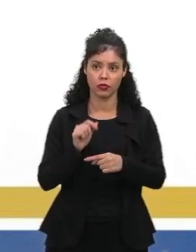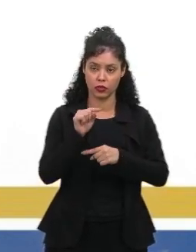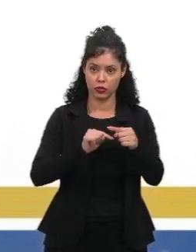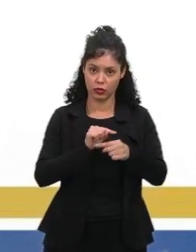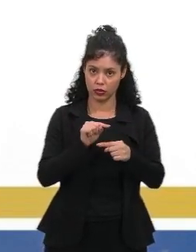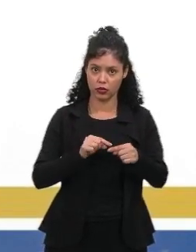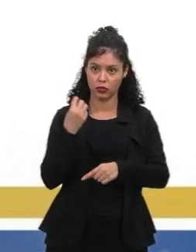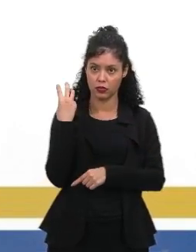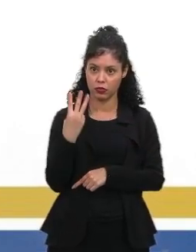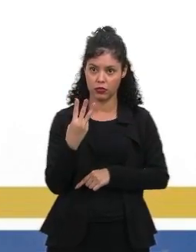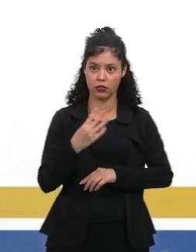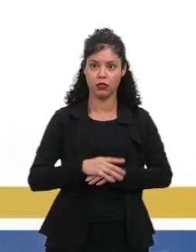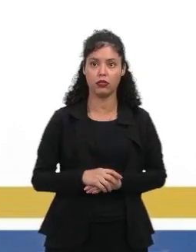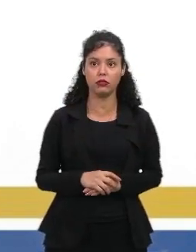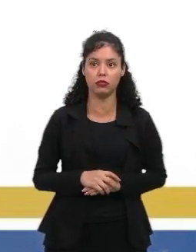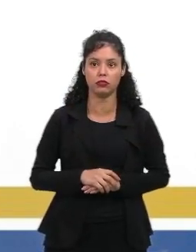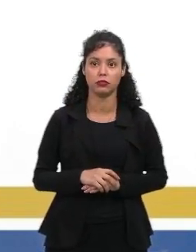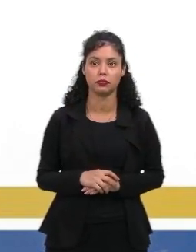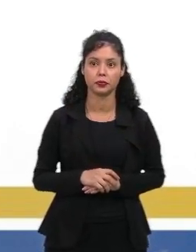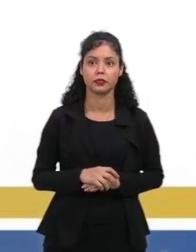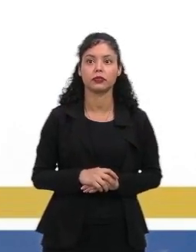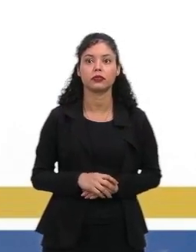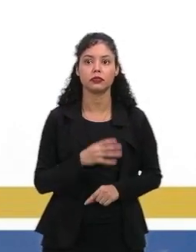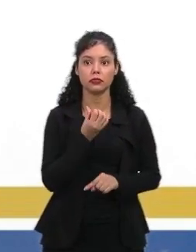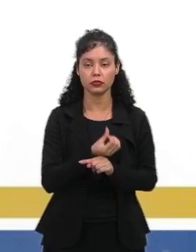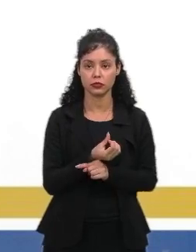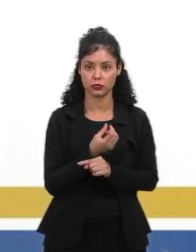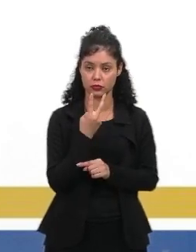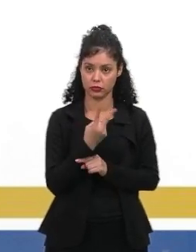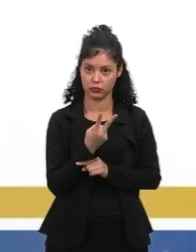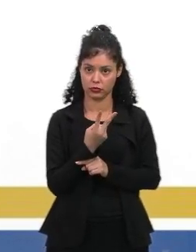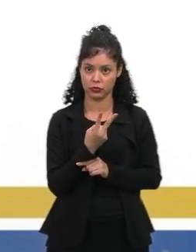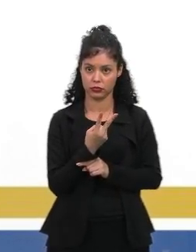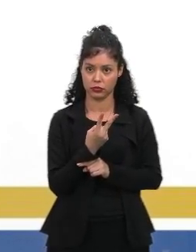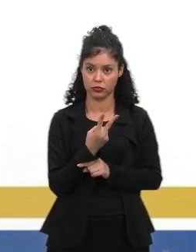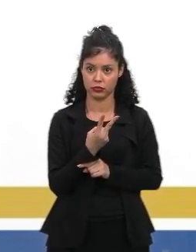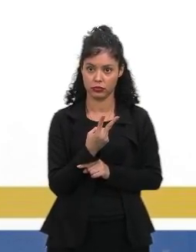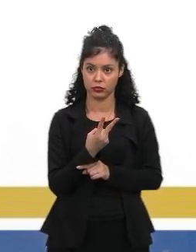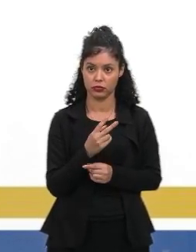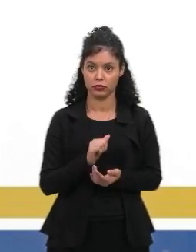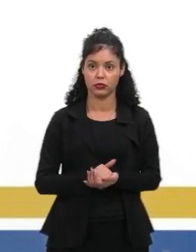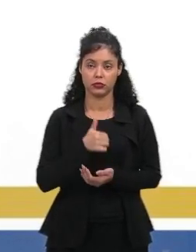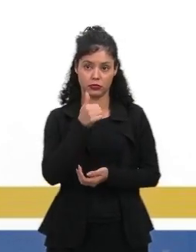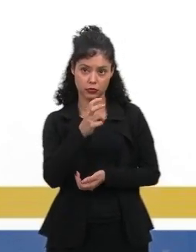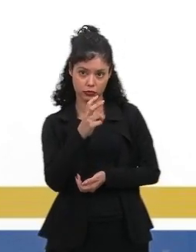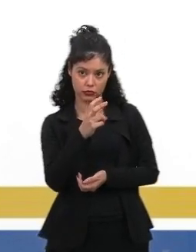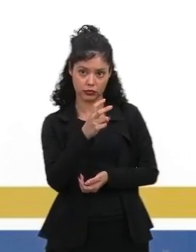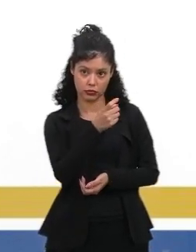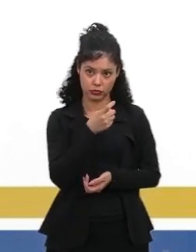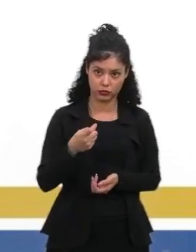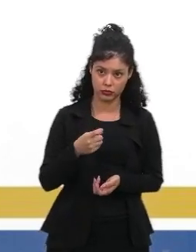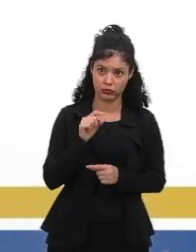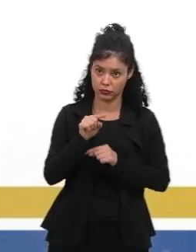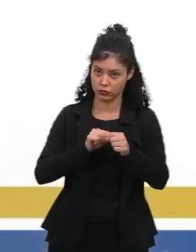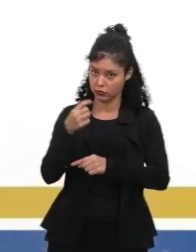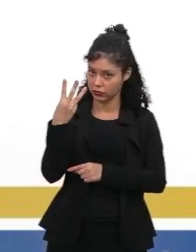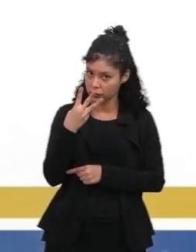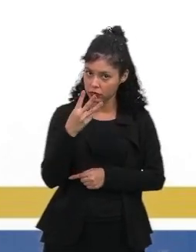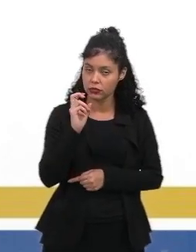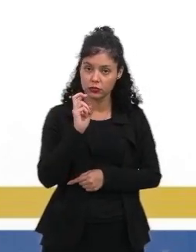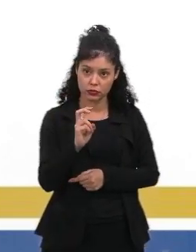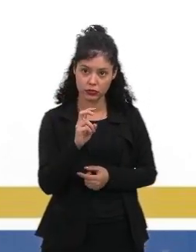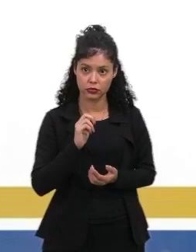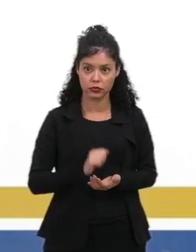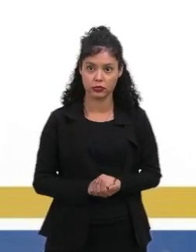por 3. Então, 6 dividido por 3 dá 2, né? Esse 15x ao quadrado, se eu divido por 3, dá